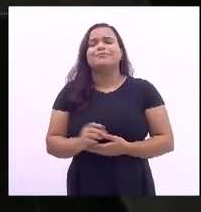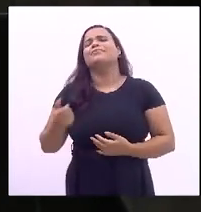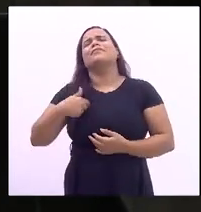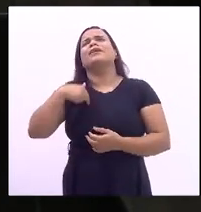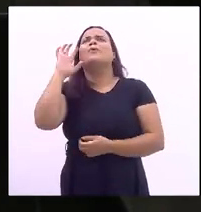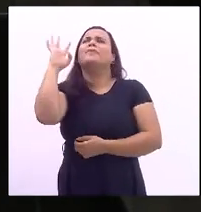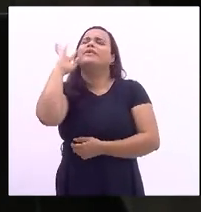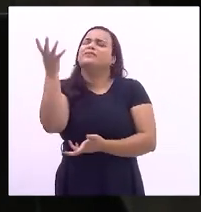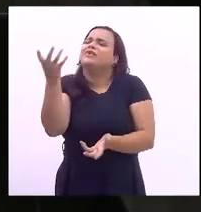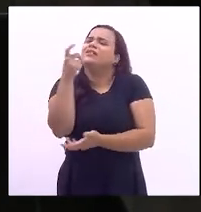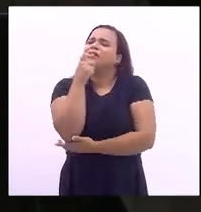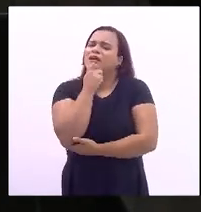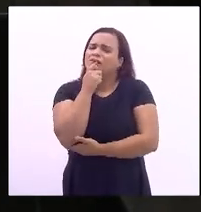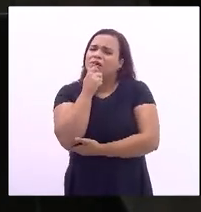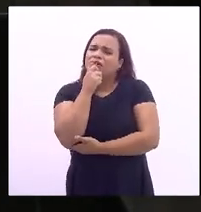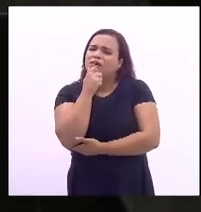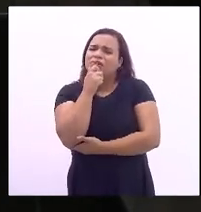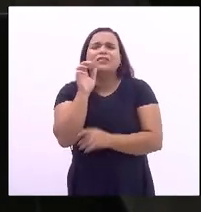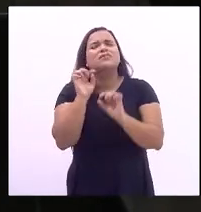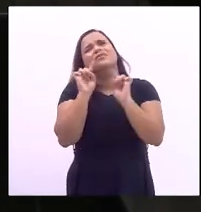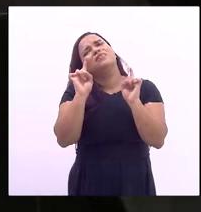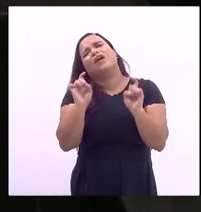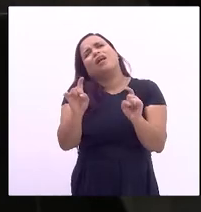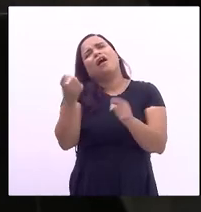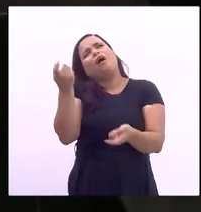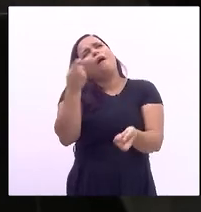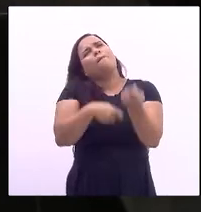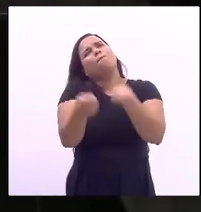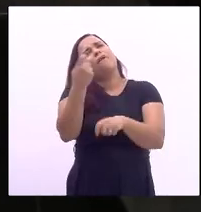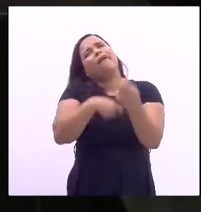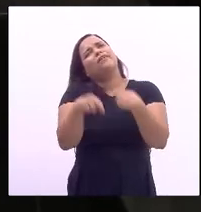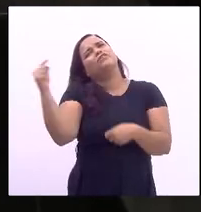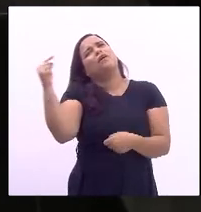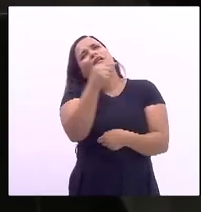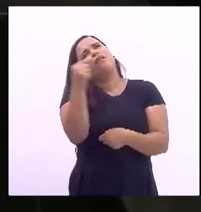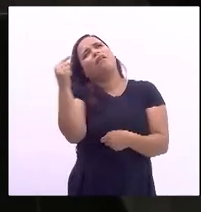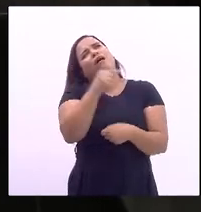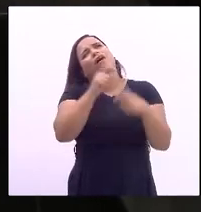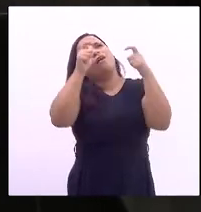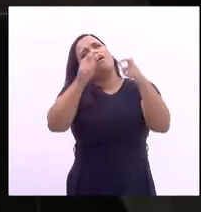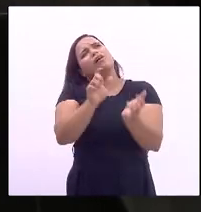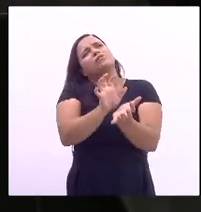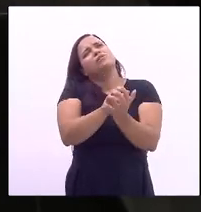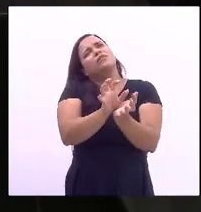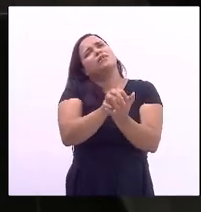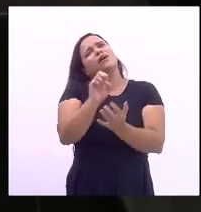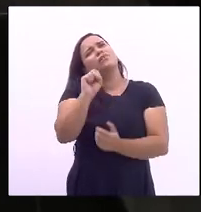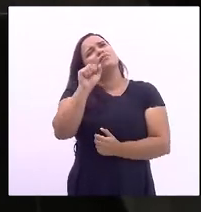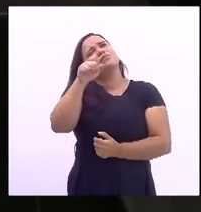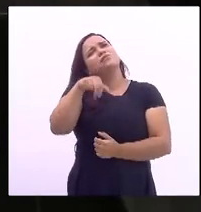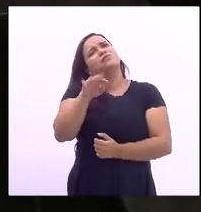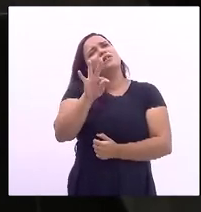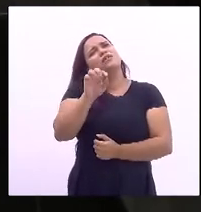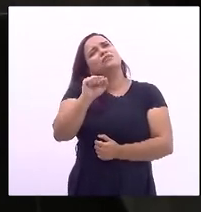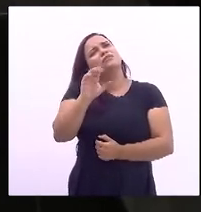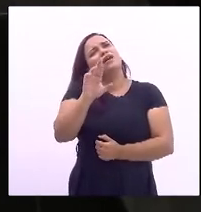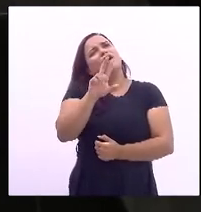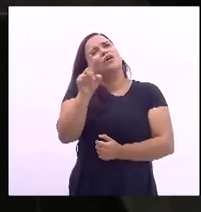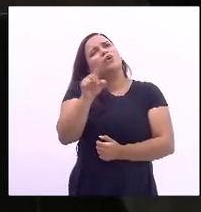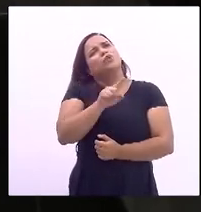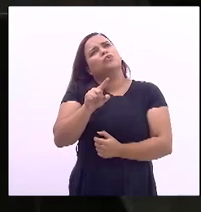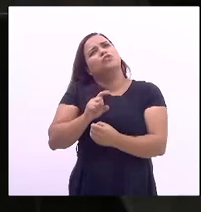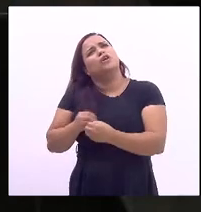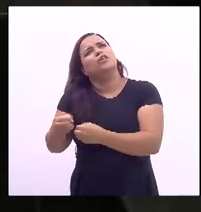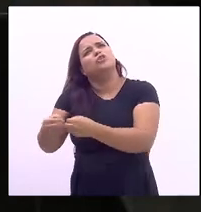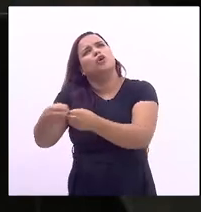eu me pergunto capital da Lucinha será que um comércio lá de Santa Cruz em torno do a